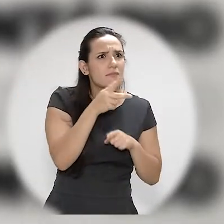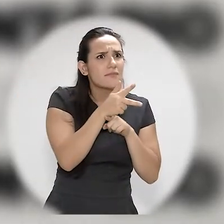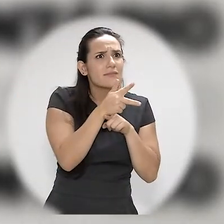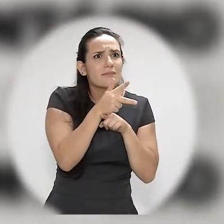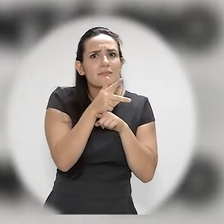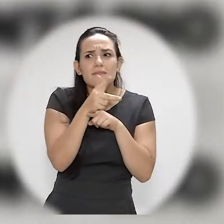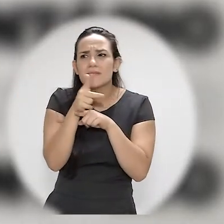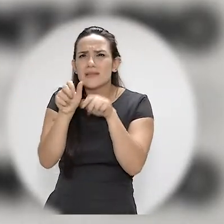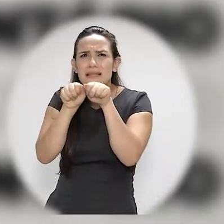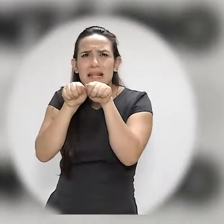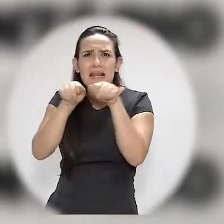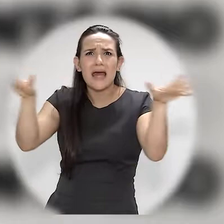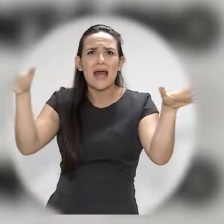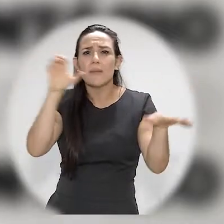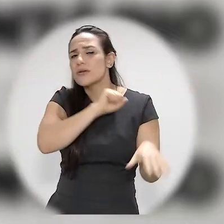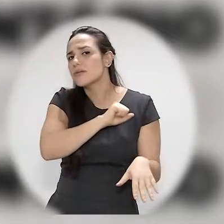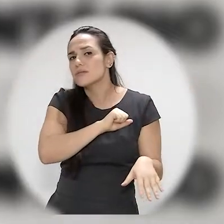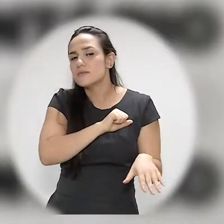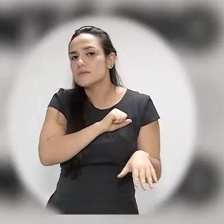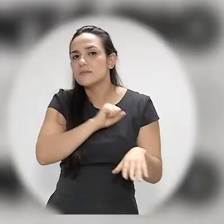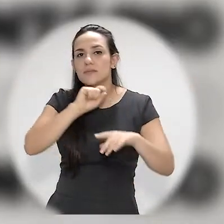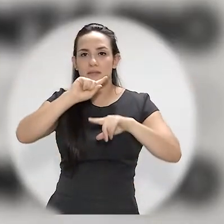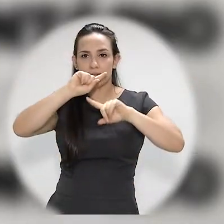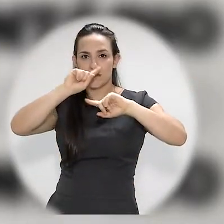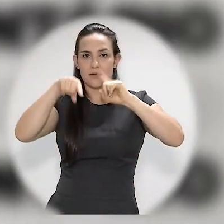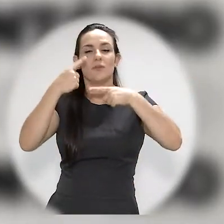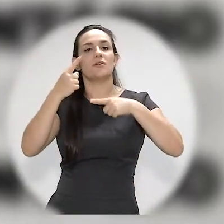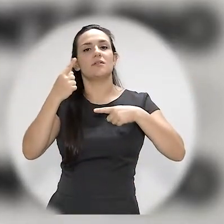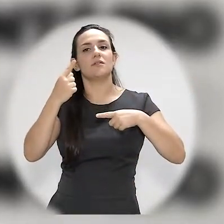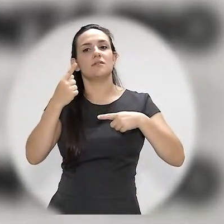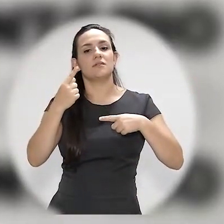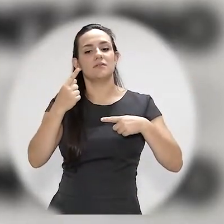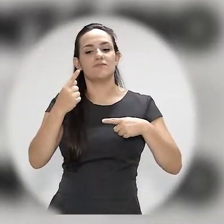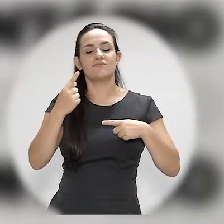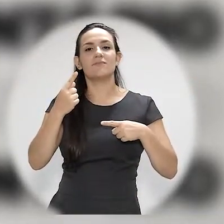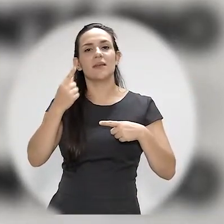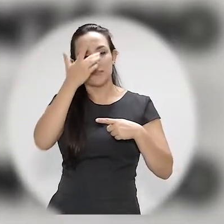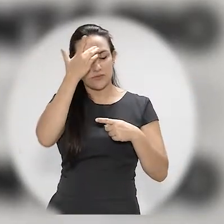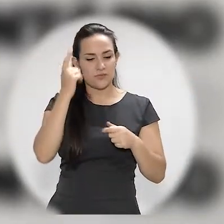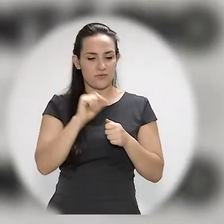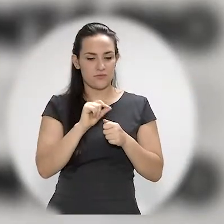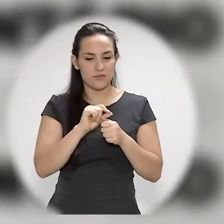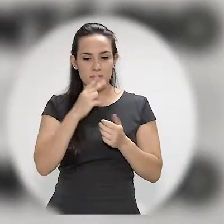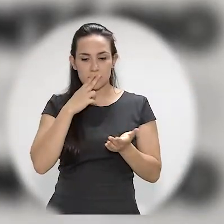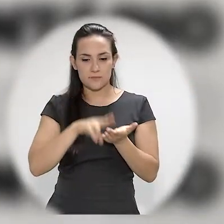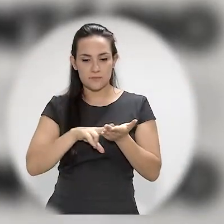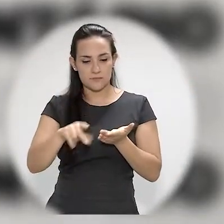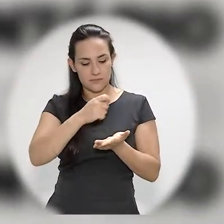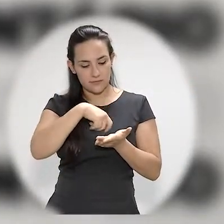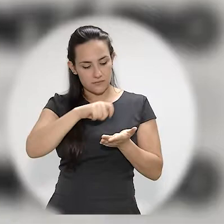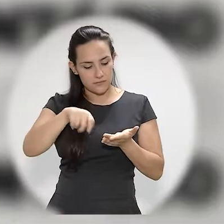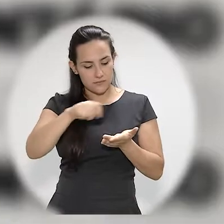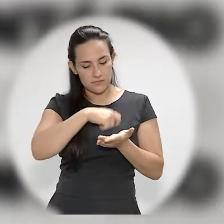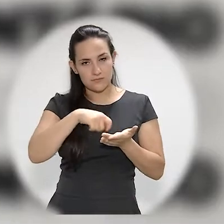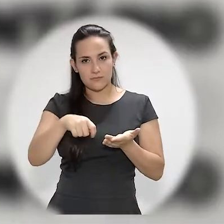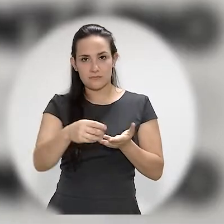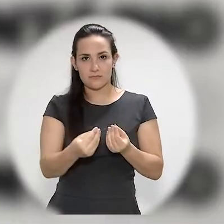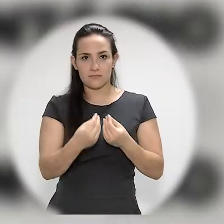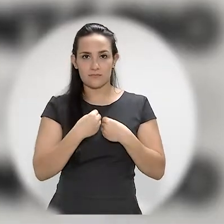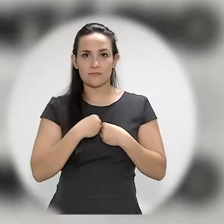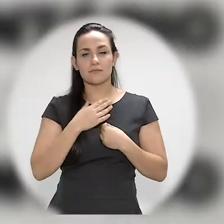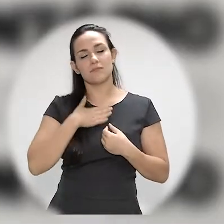estrada, viralizou. Após a atenção, o reconhecimento veio na forma de uma cartinha entregue à enfermeira. As meninas, elas